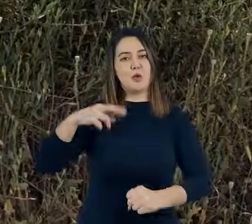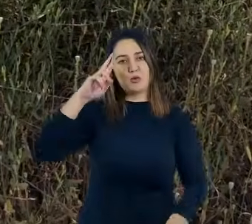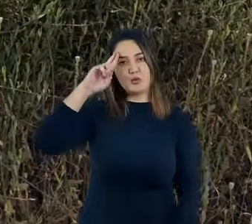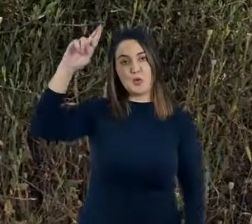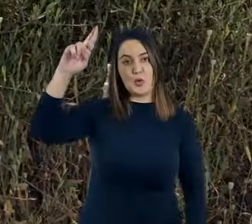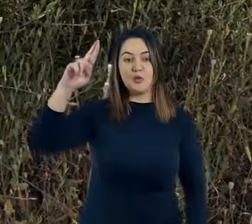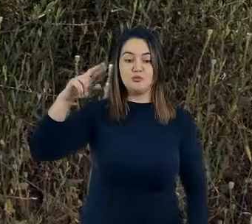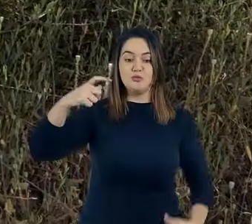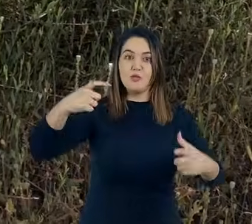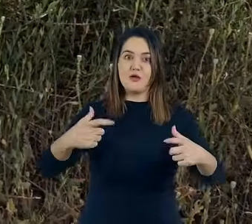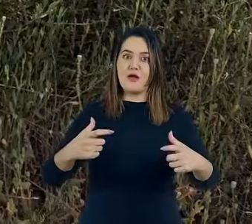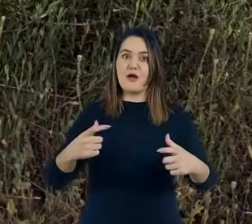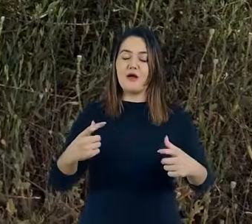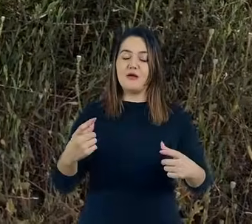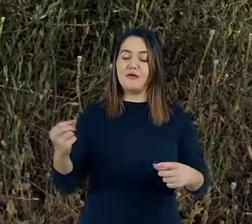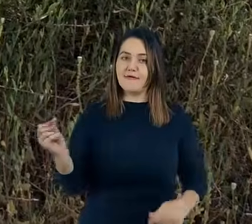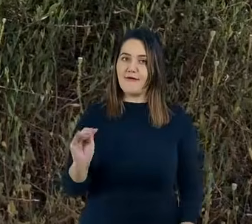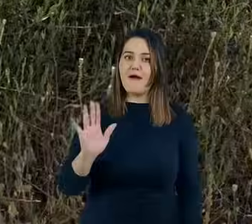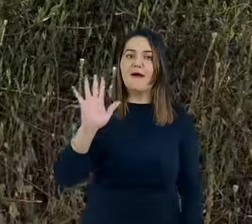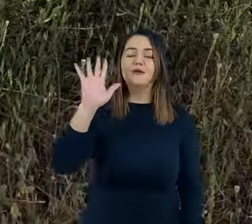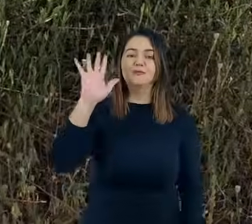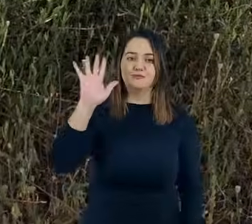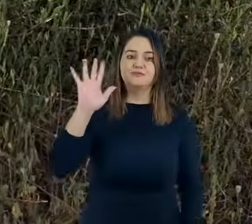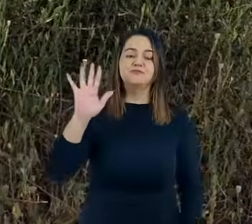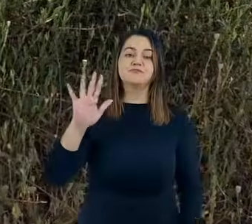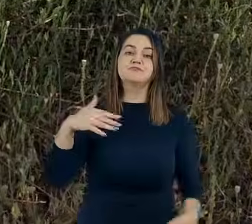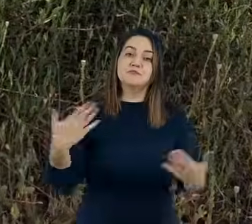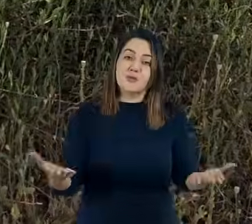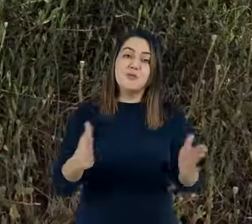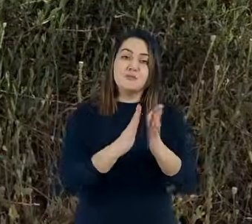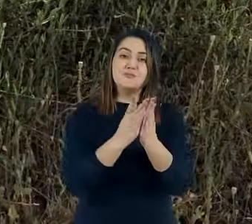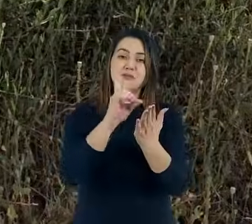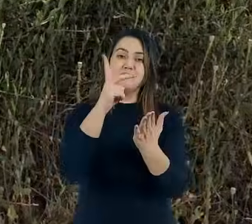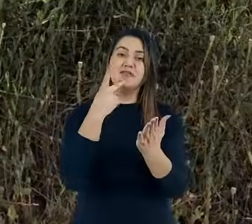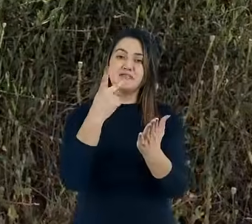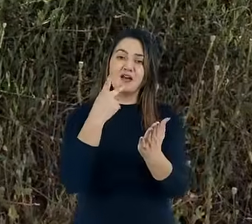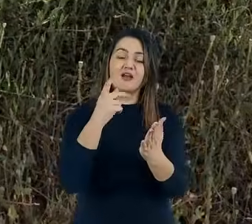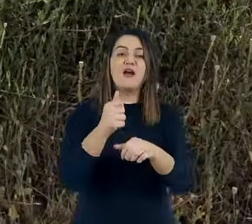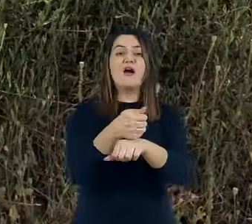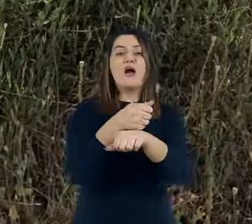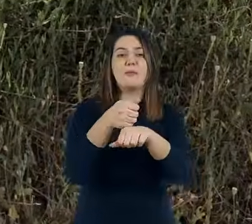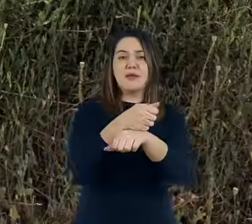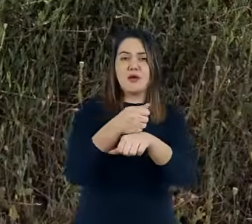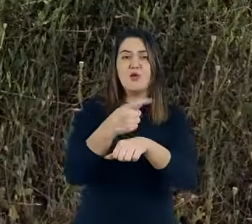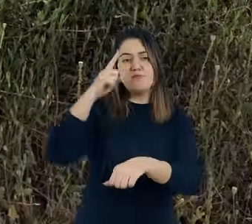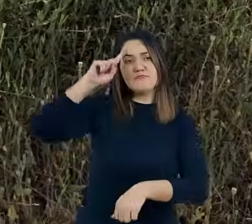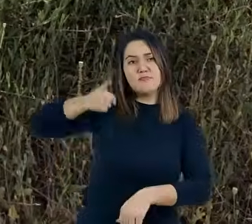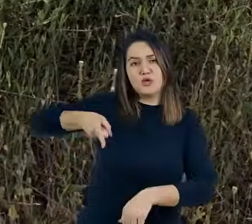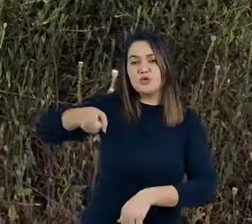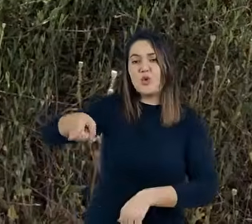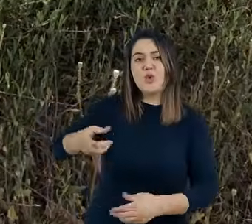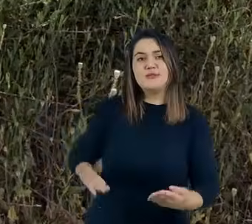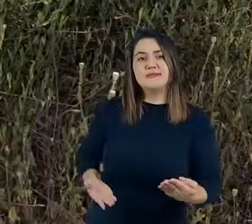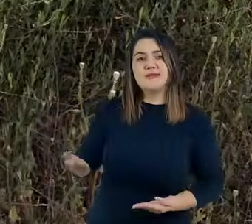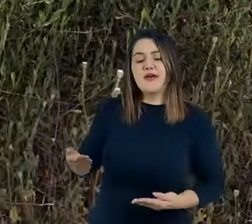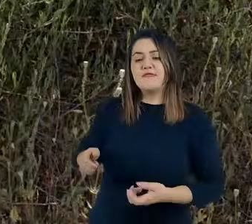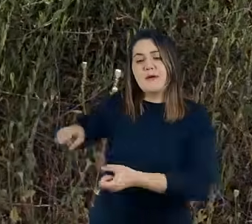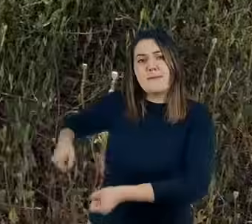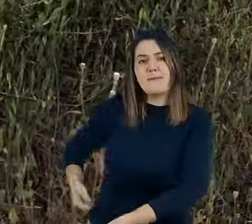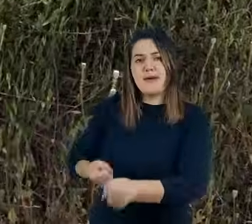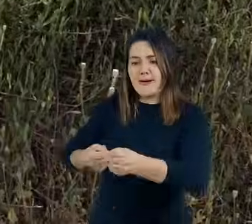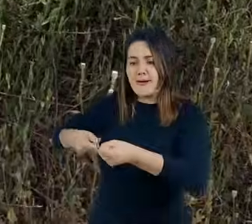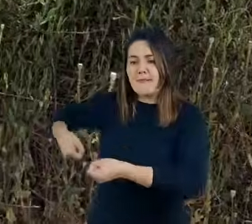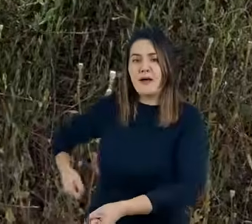de uma grande riqueza. E a Bíblia fala que em vários lugares Abraão mandou cavar a terra que ele havia comprado,